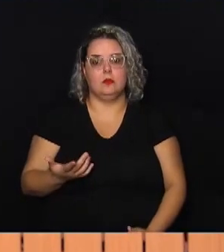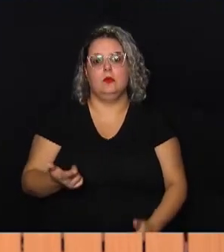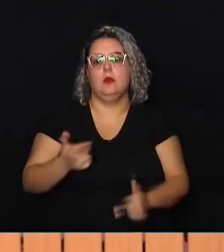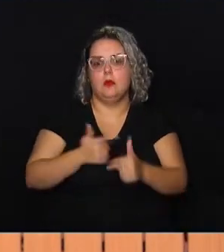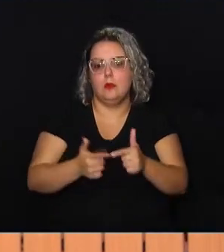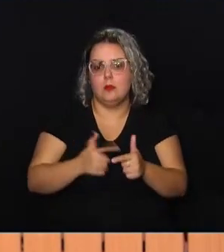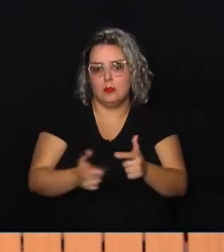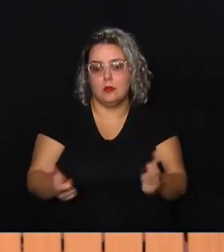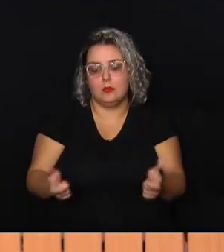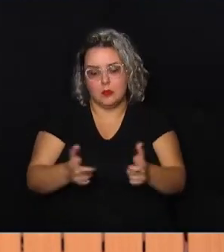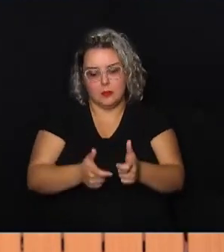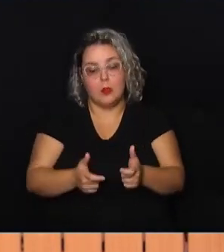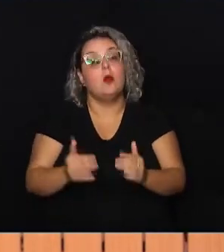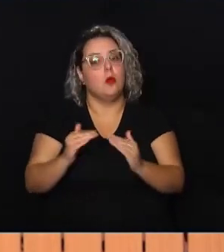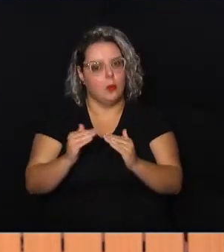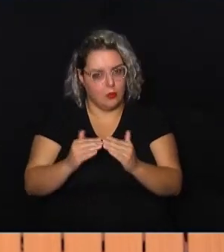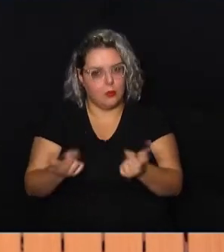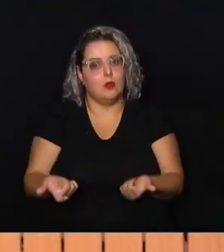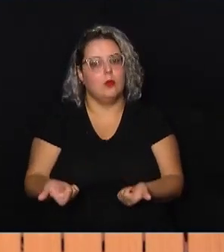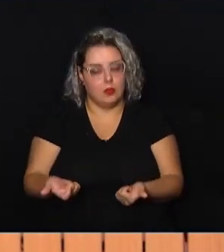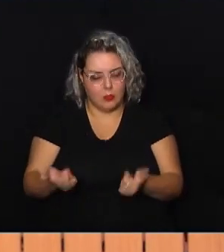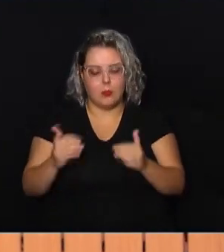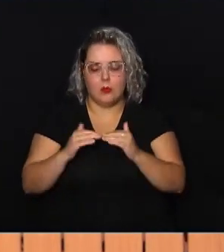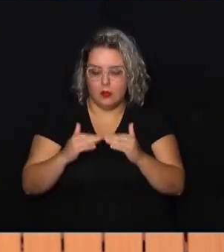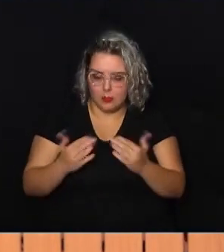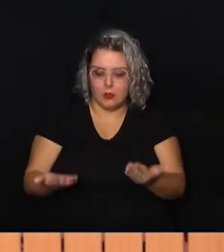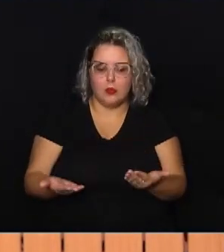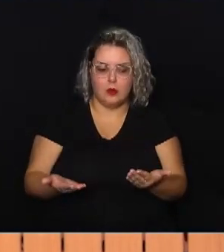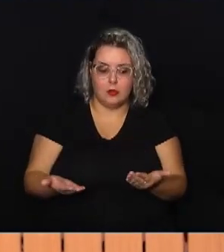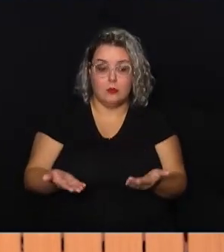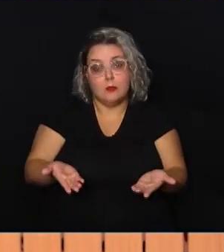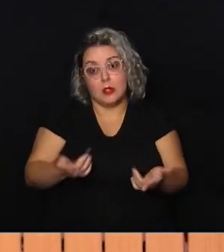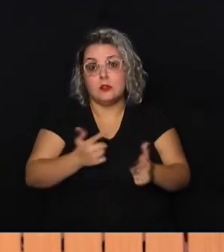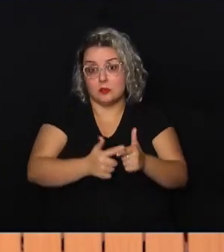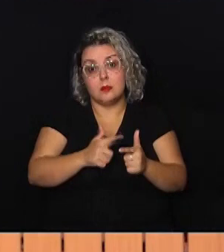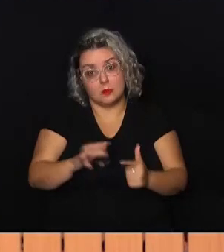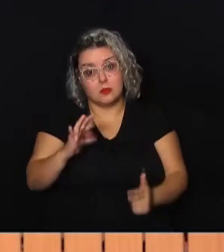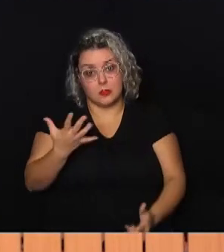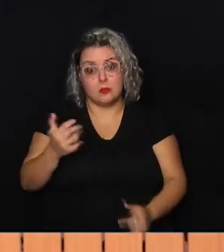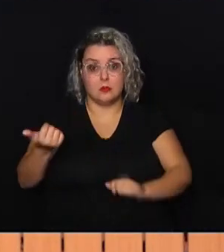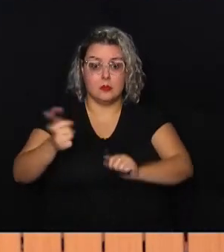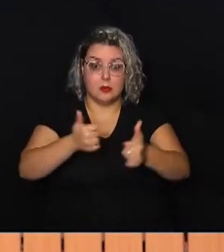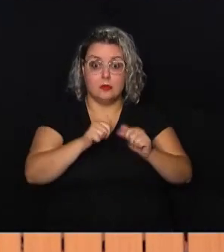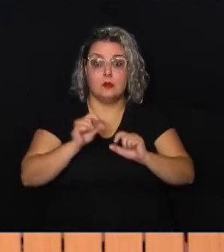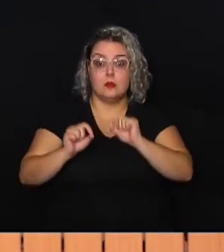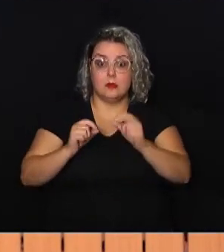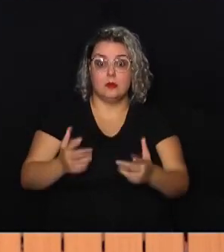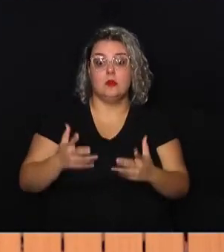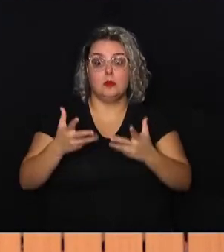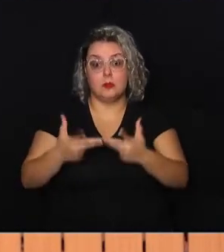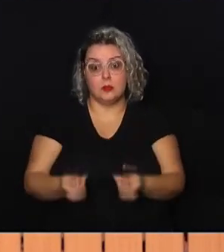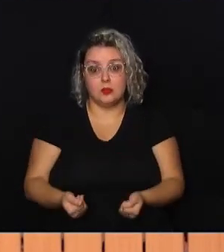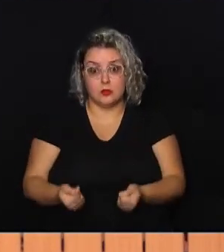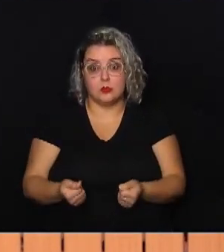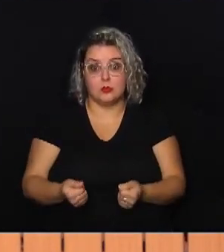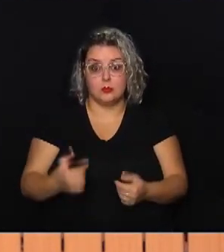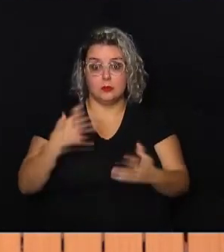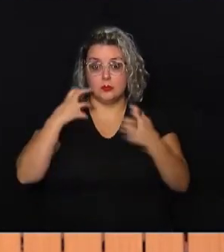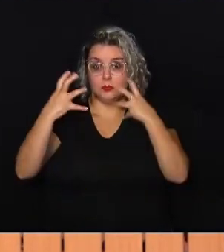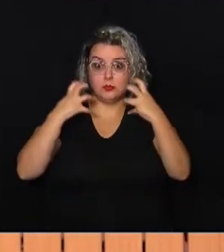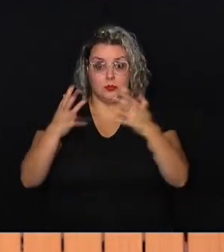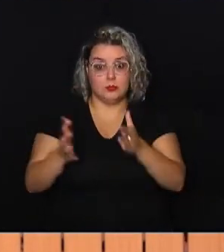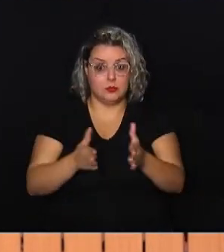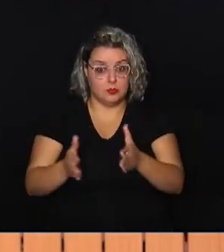possível, também concordo. Mas eu acho que nós temos que avaliar o seguinte: todos estão sob tensão no